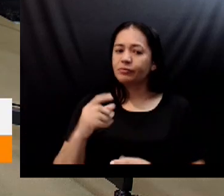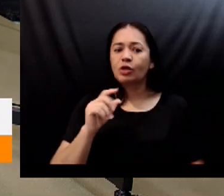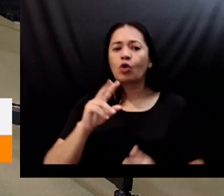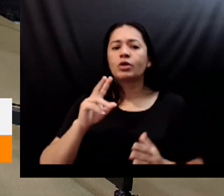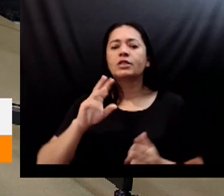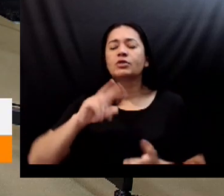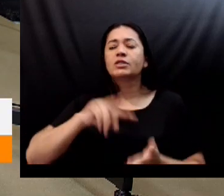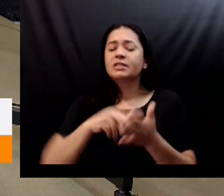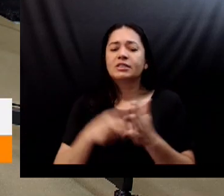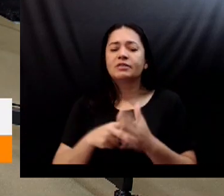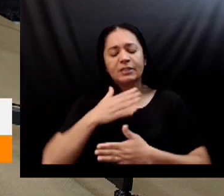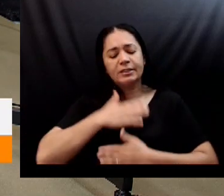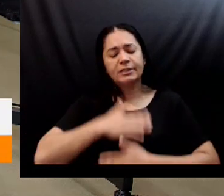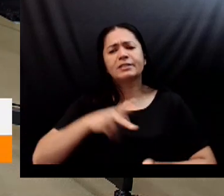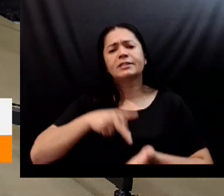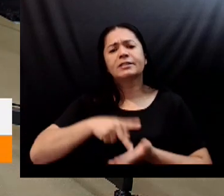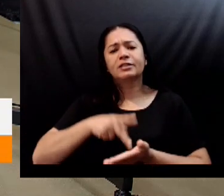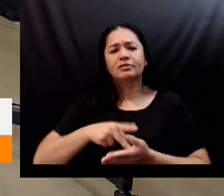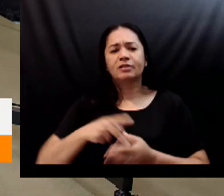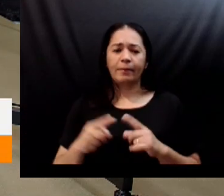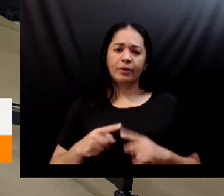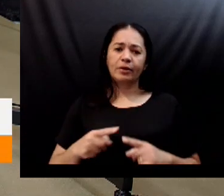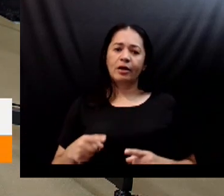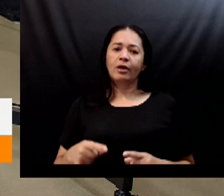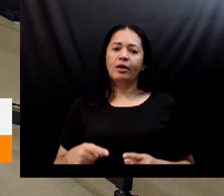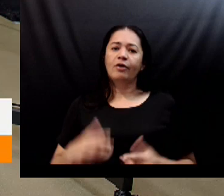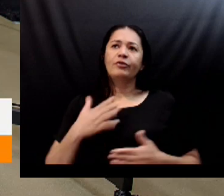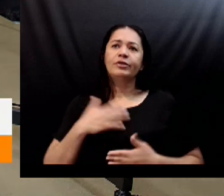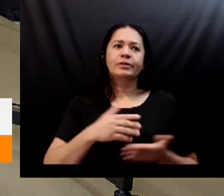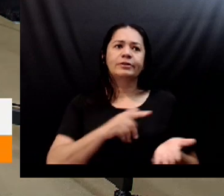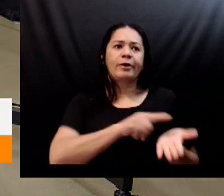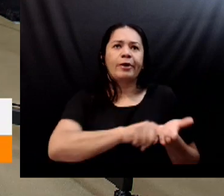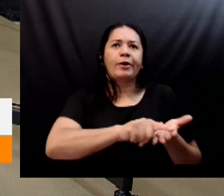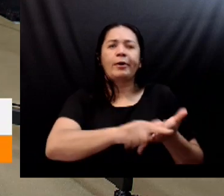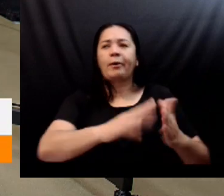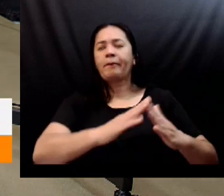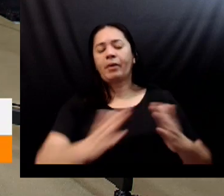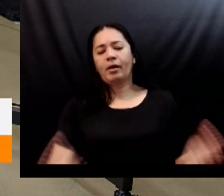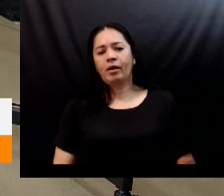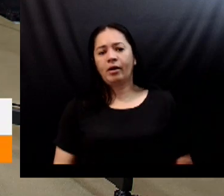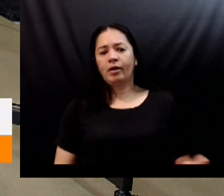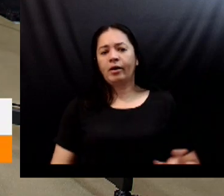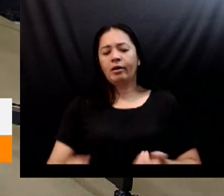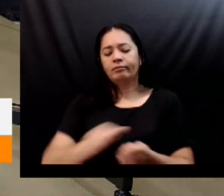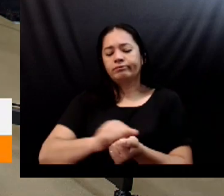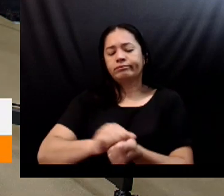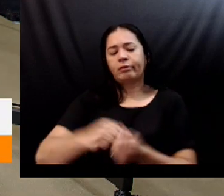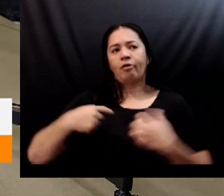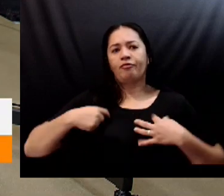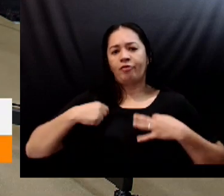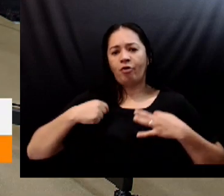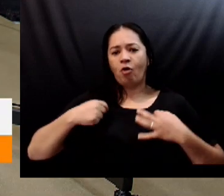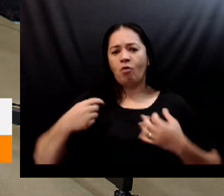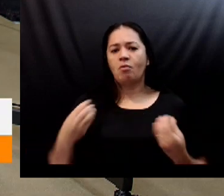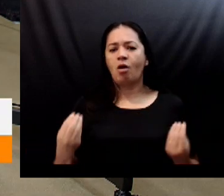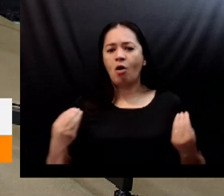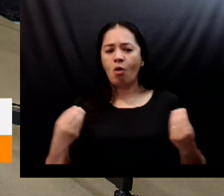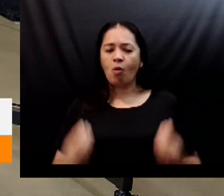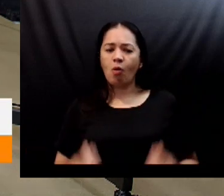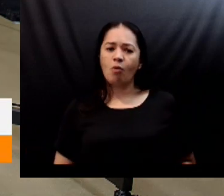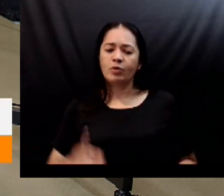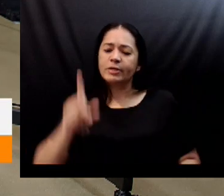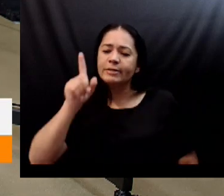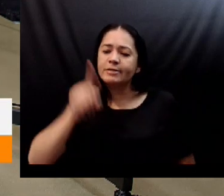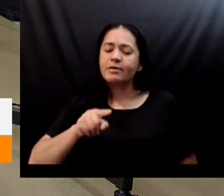Porque eu vou Sim. descansar limpando casa? Eu vou descansar lavando roupa? Como que é descansar? Como que a gente faz